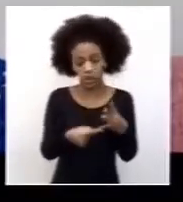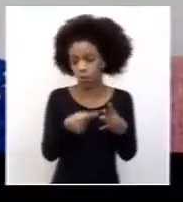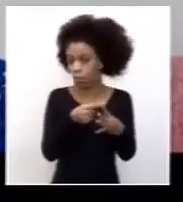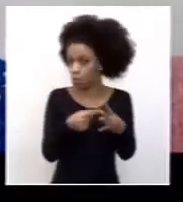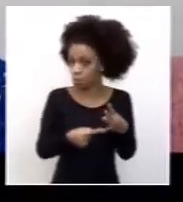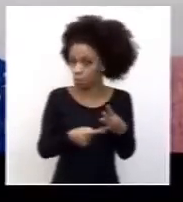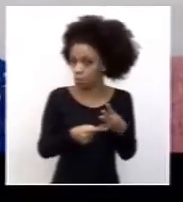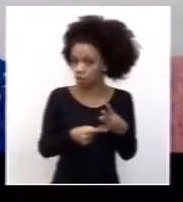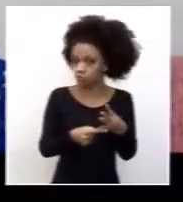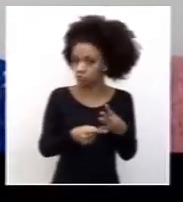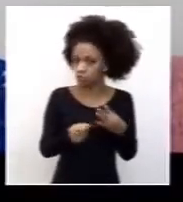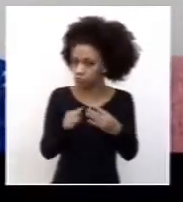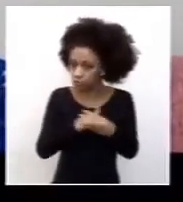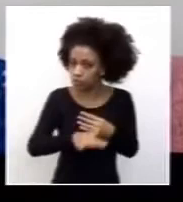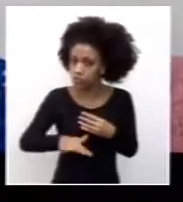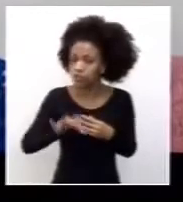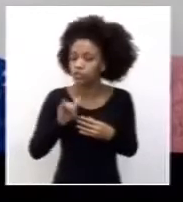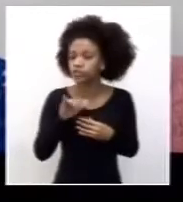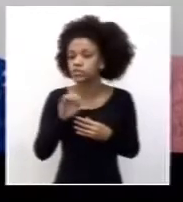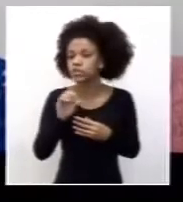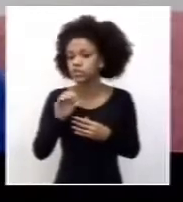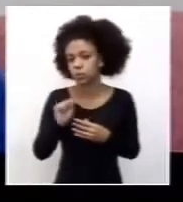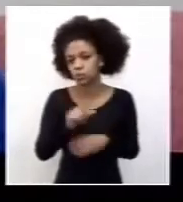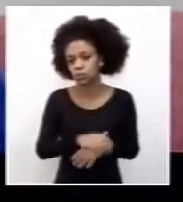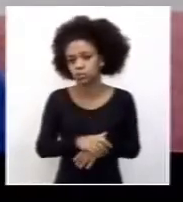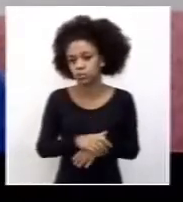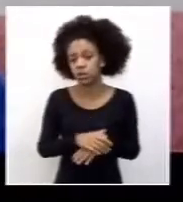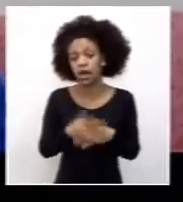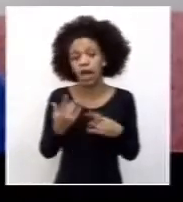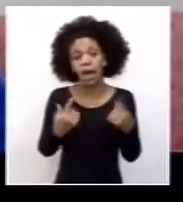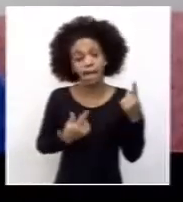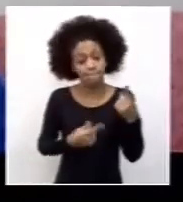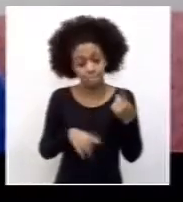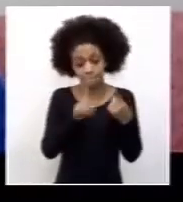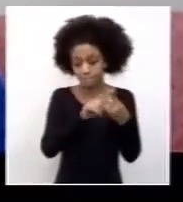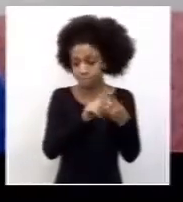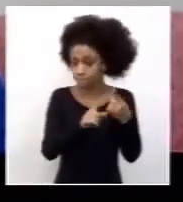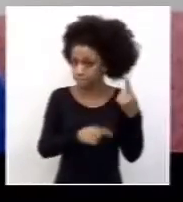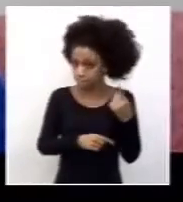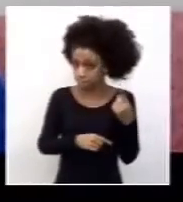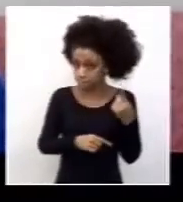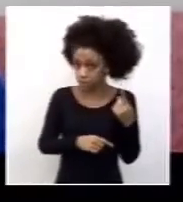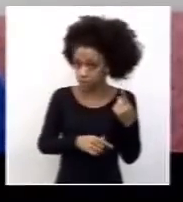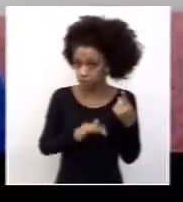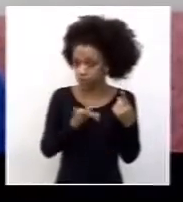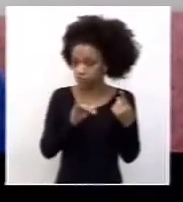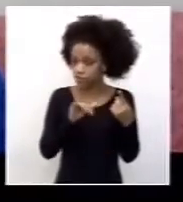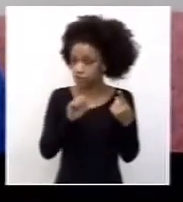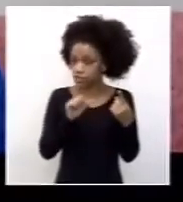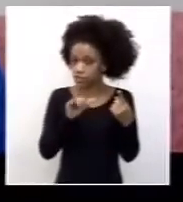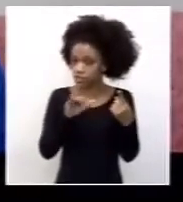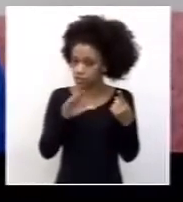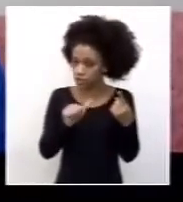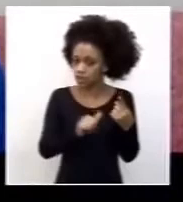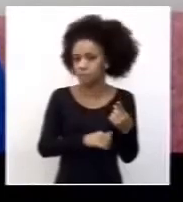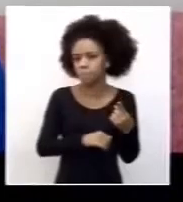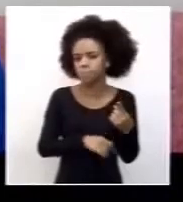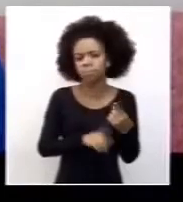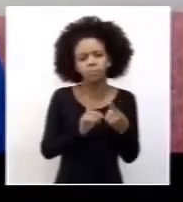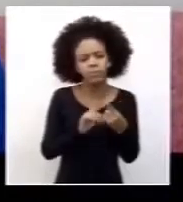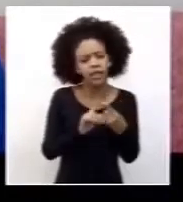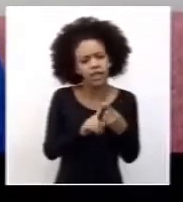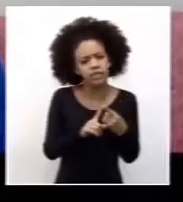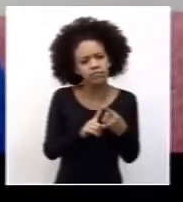no ambiente físico e no ambiente virtual? A primeira dimensão é a dimensão física. A dimensão